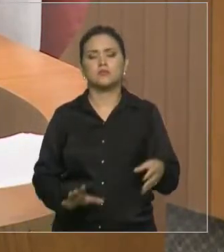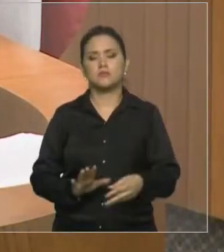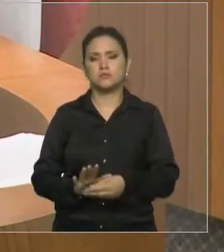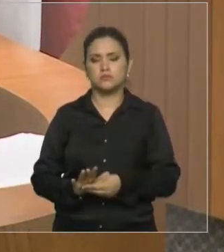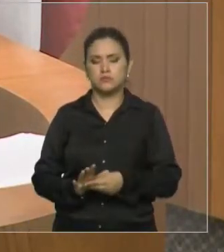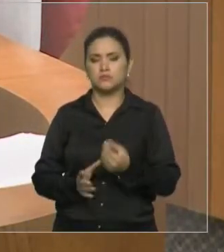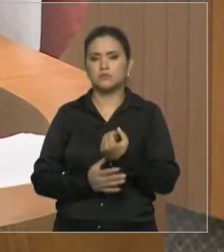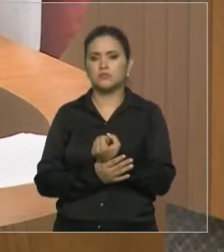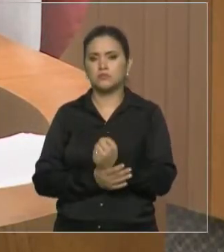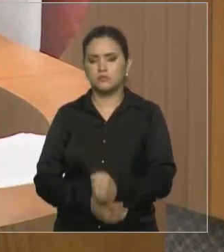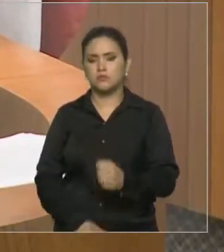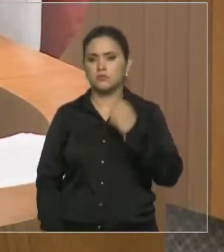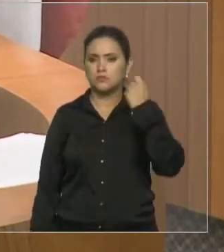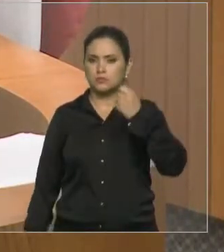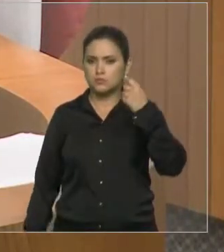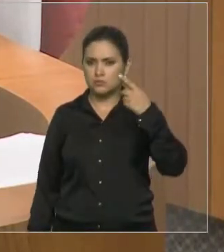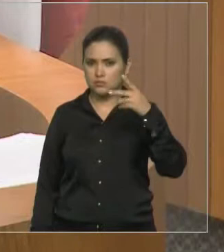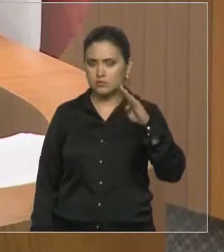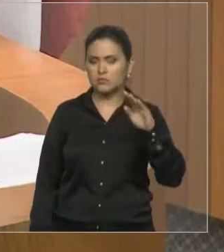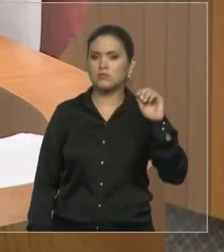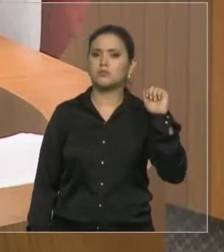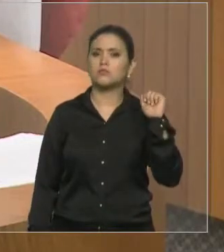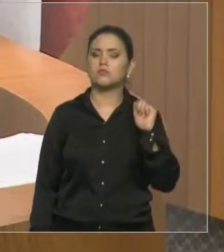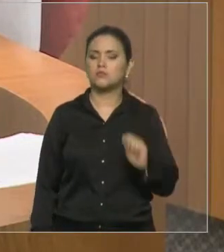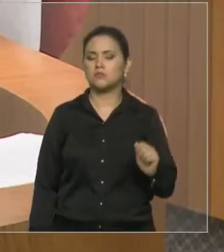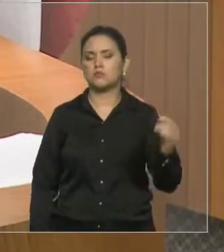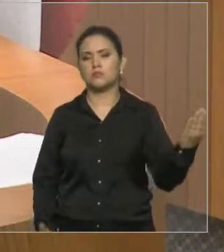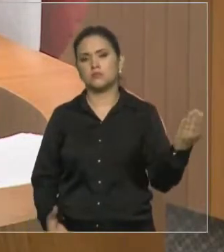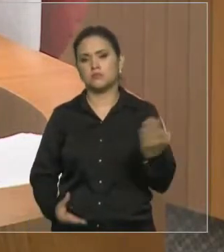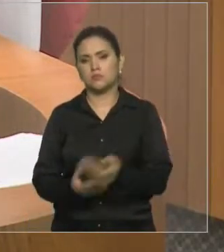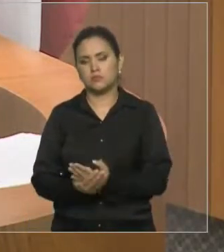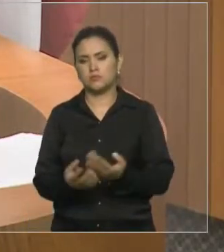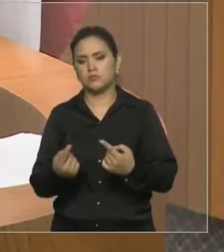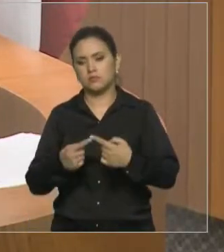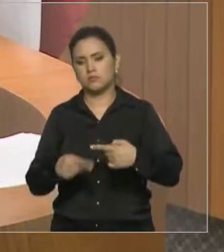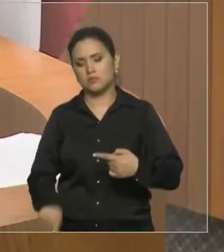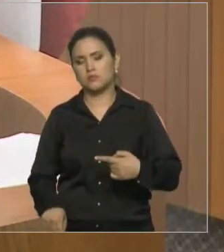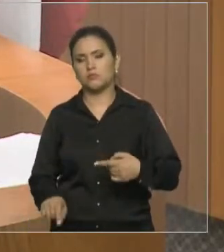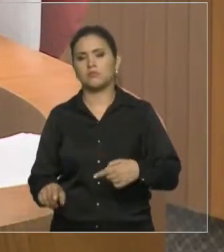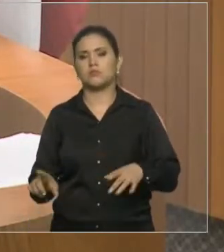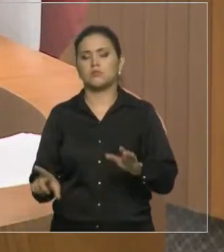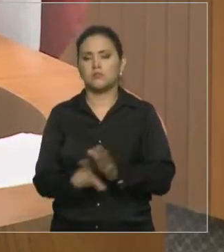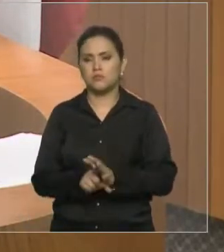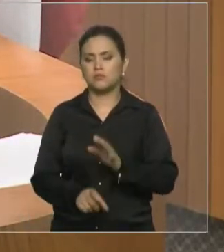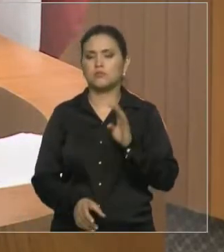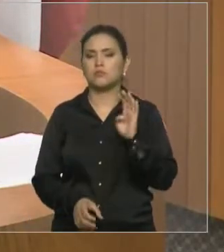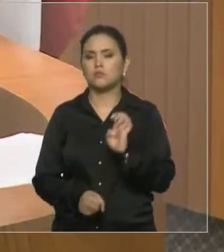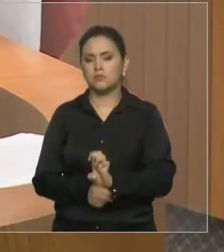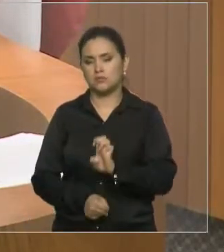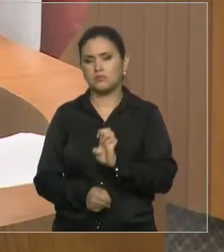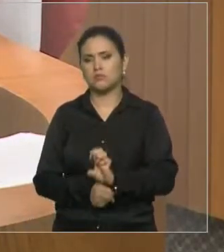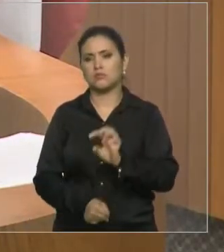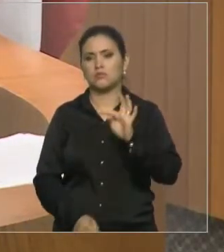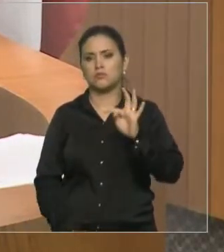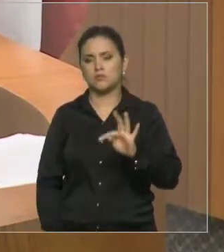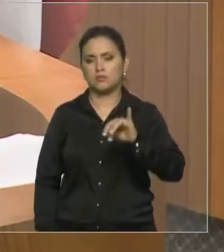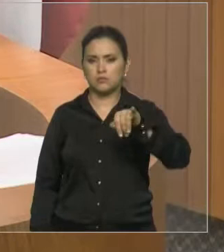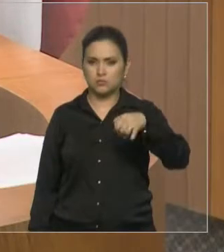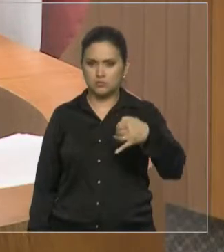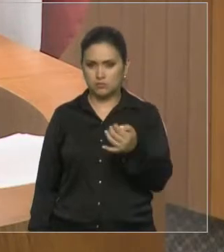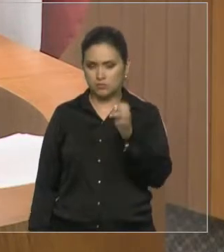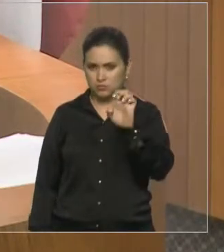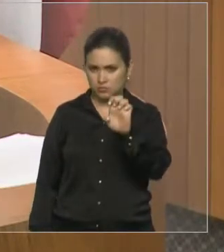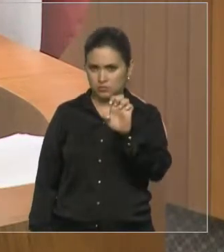público ele possa entrar com uma ação direta de inconstitucionalidade contra a lei estadual no tribunal de justiça então